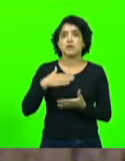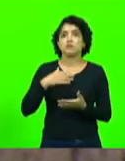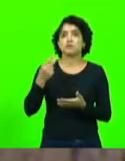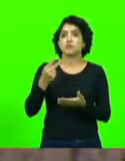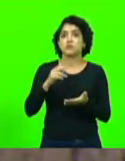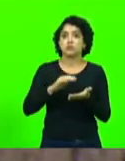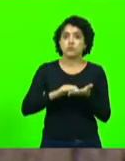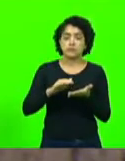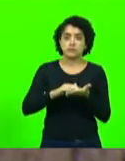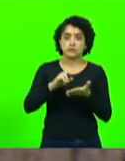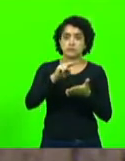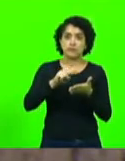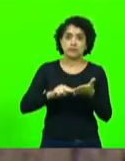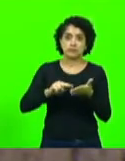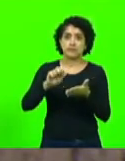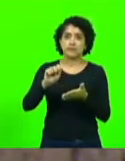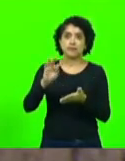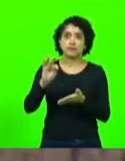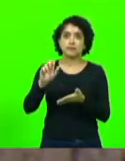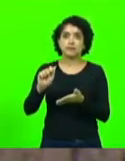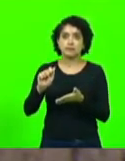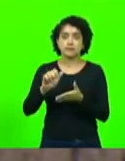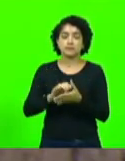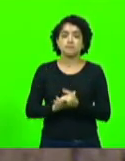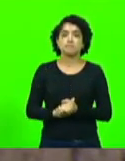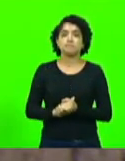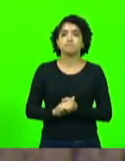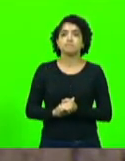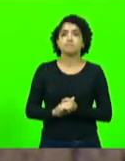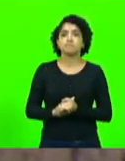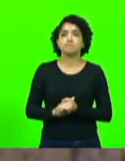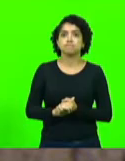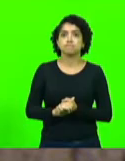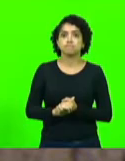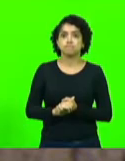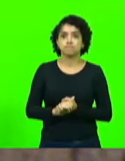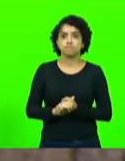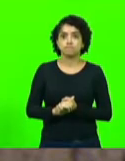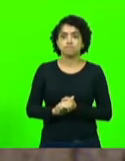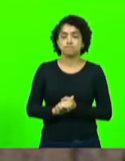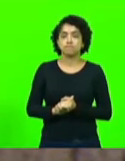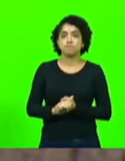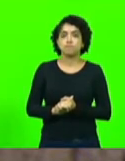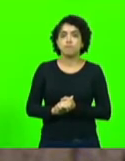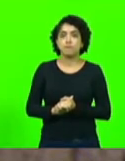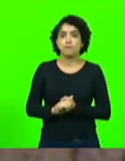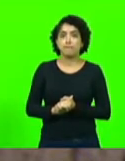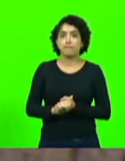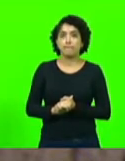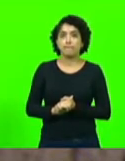secretário, lavrei a presente ata. Era isso, senhor presidente. Obrigado.